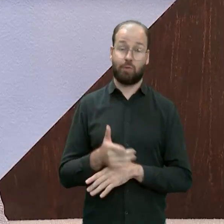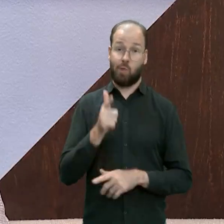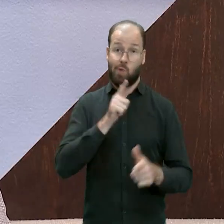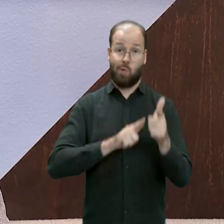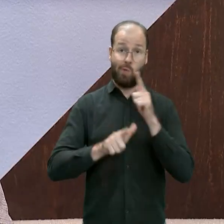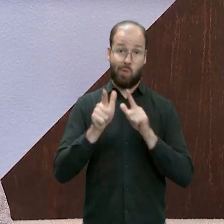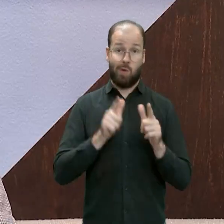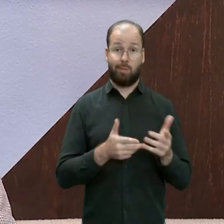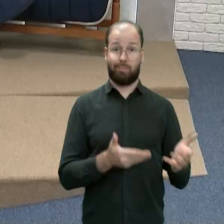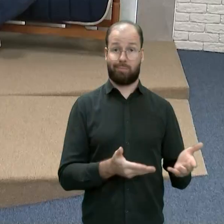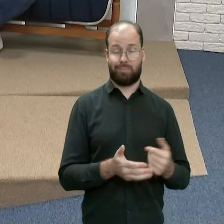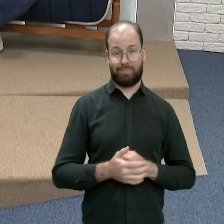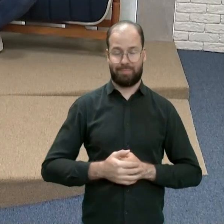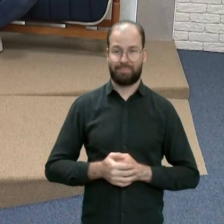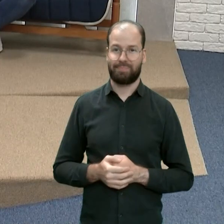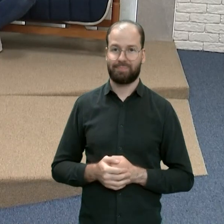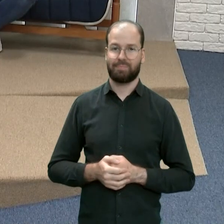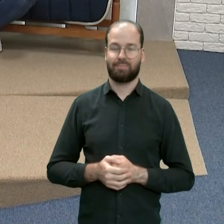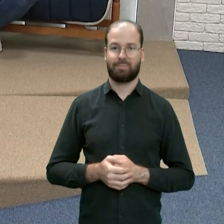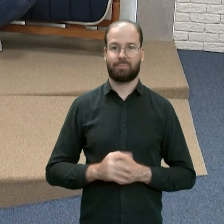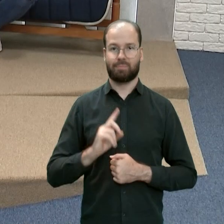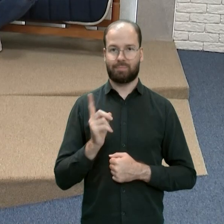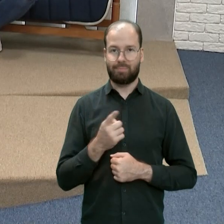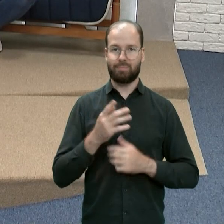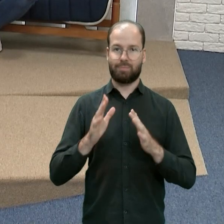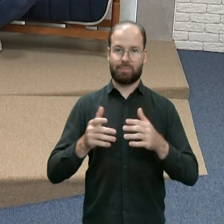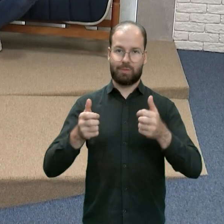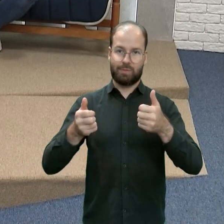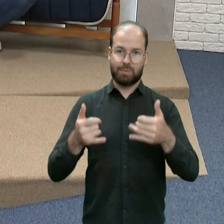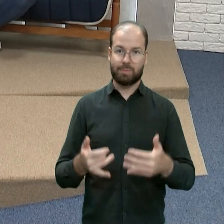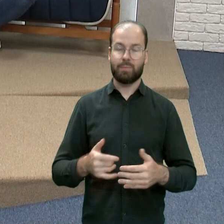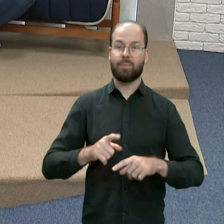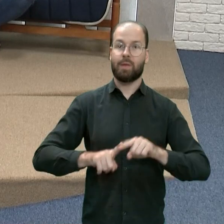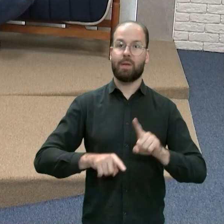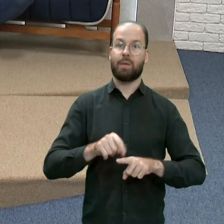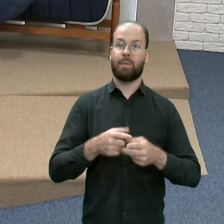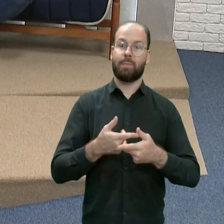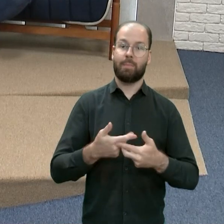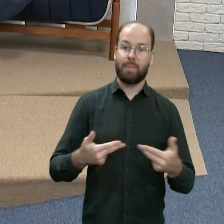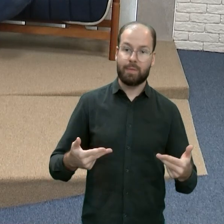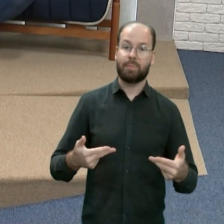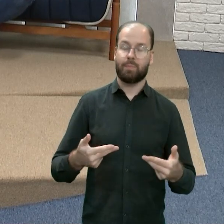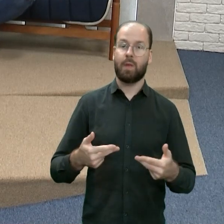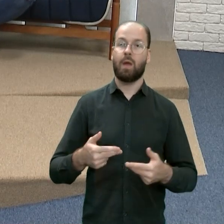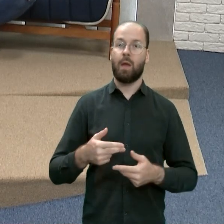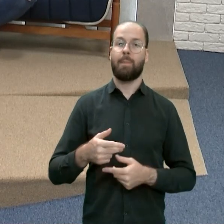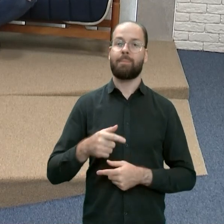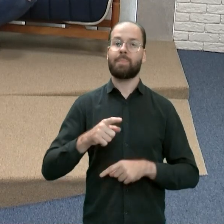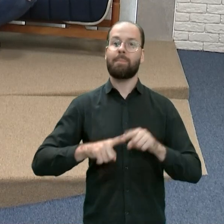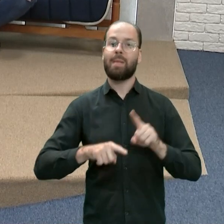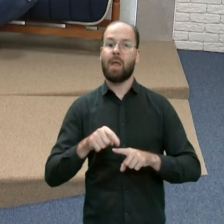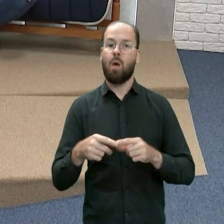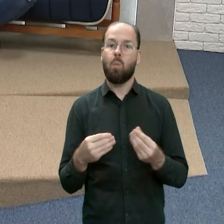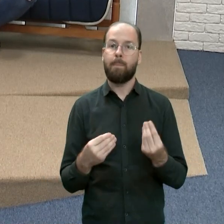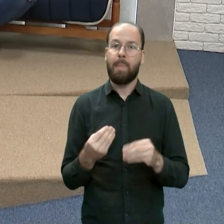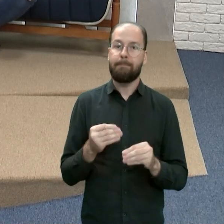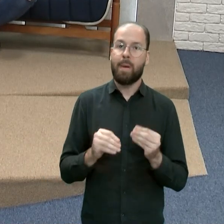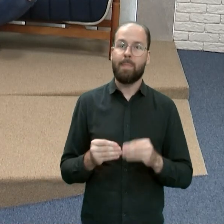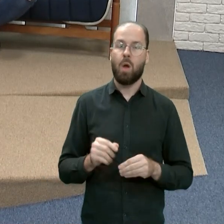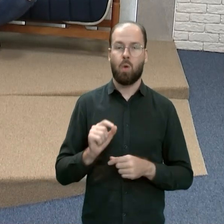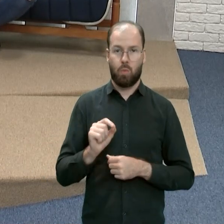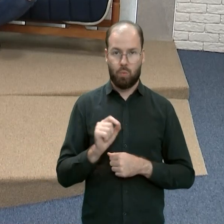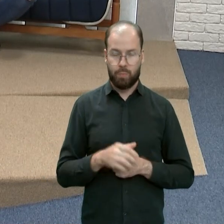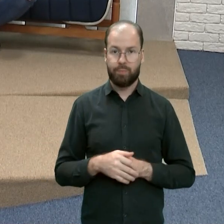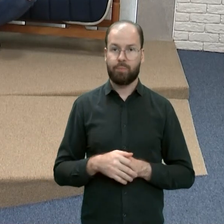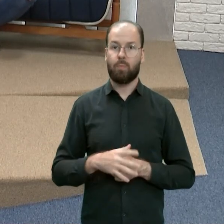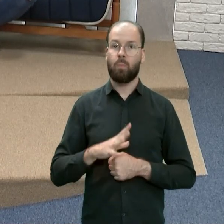coletivo. Nós já explicamos aqui o que são os materiais particulados, mas para você que está chegando agora, a Silvia explica mais uma vez para a gente. Toda